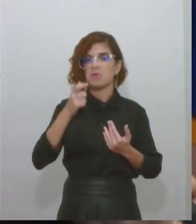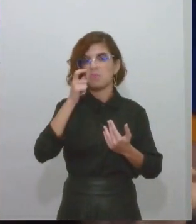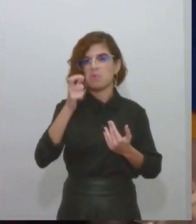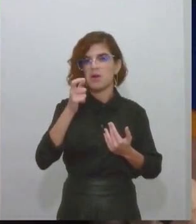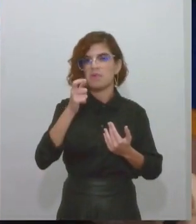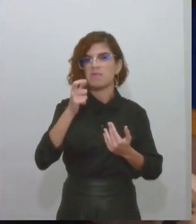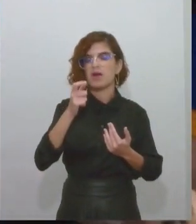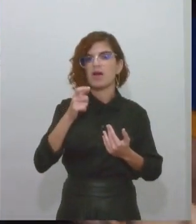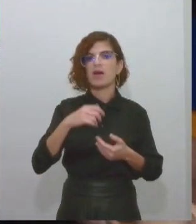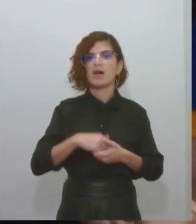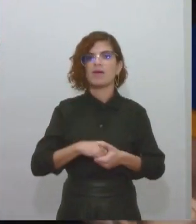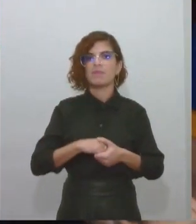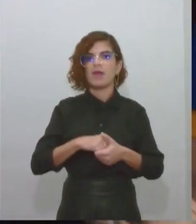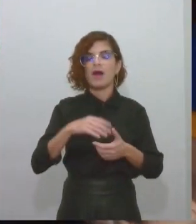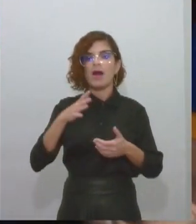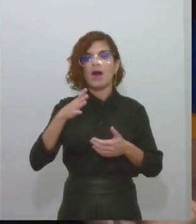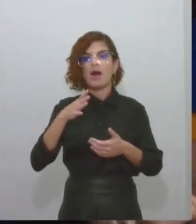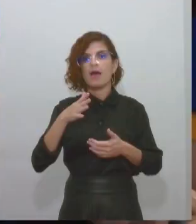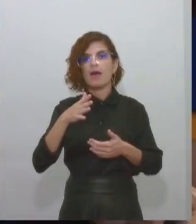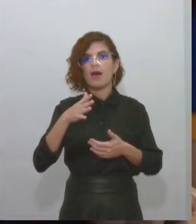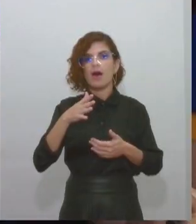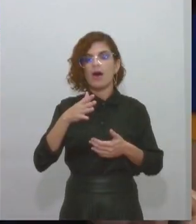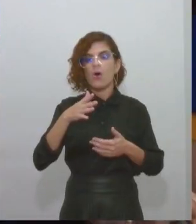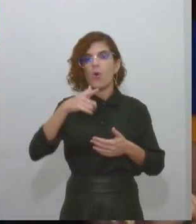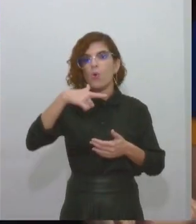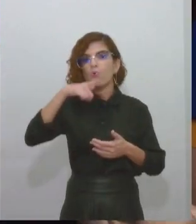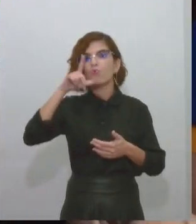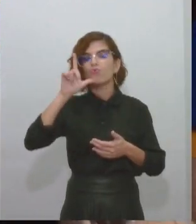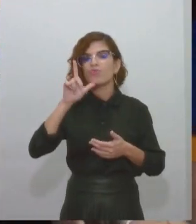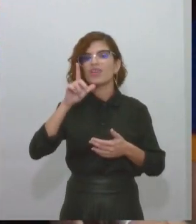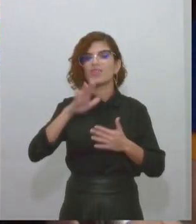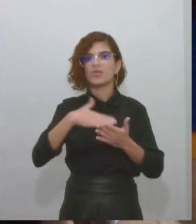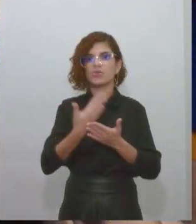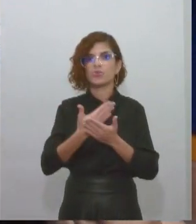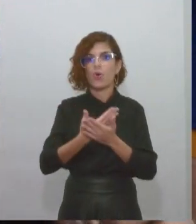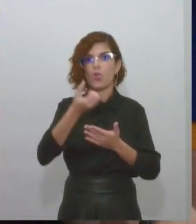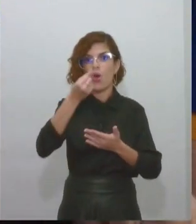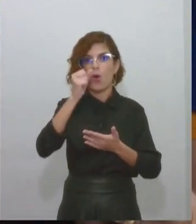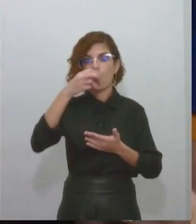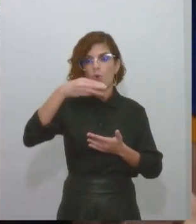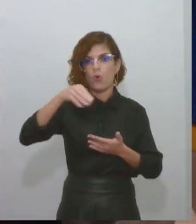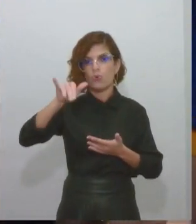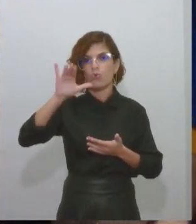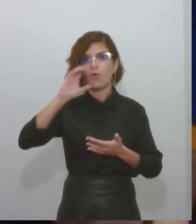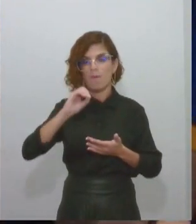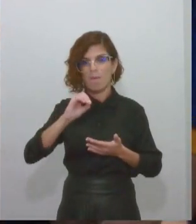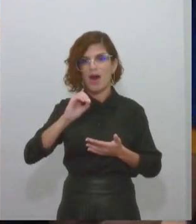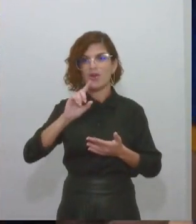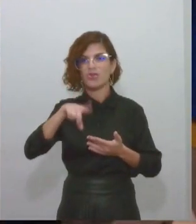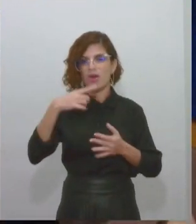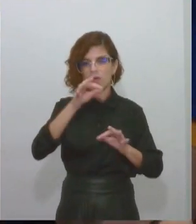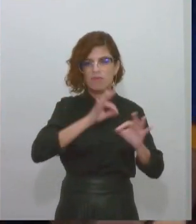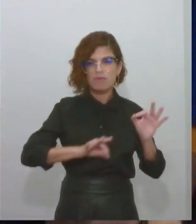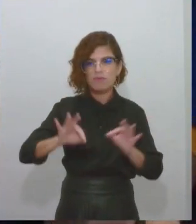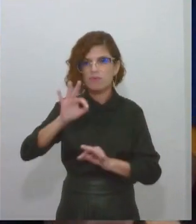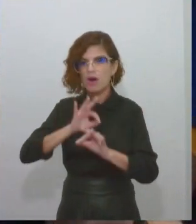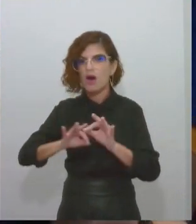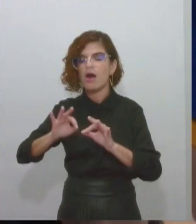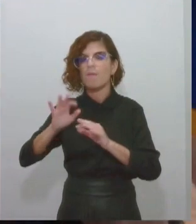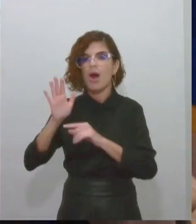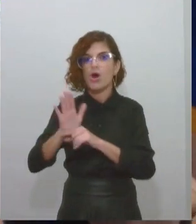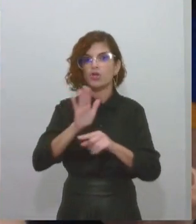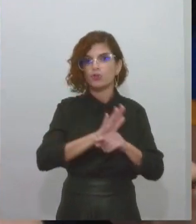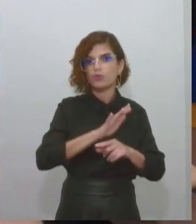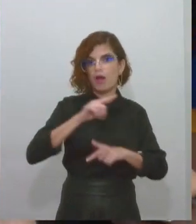sendo entregue. Ontem foi a escola 8 de maio. Então, quando você melhora as condições de trabalho, você melhora a infraestrutura e você premia as escolas que destacam